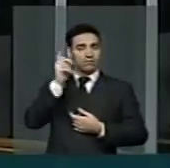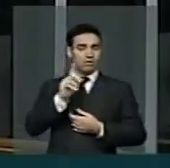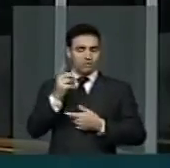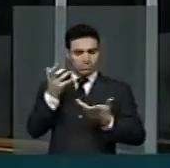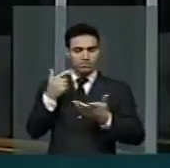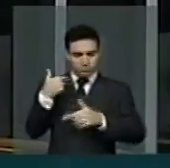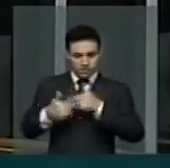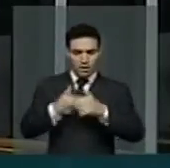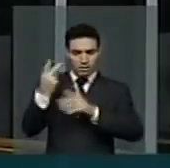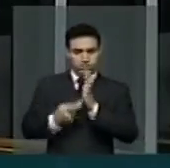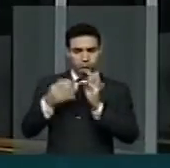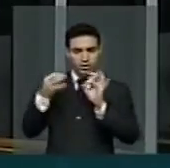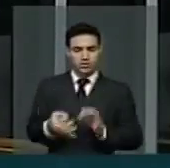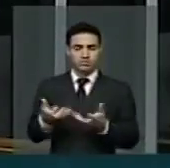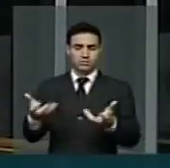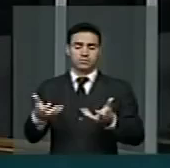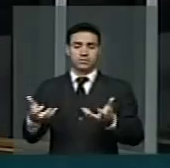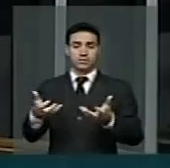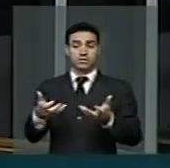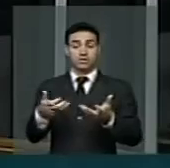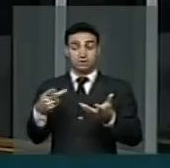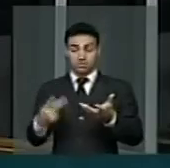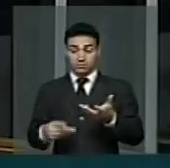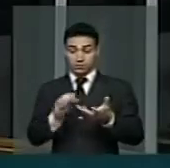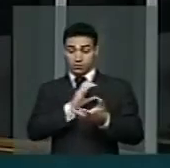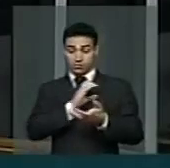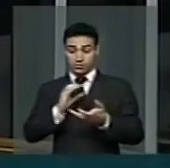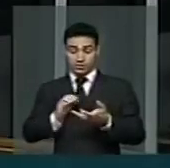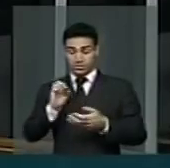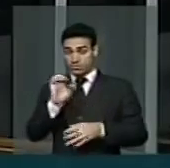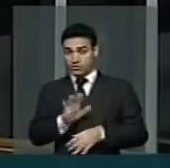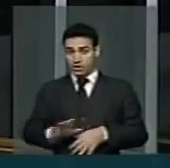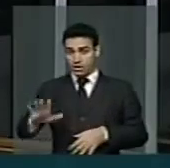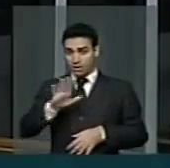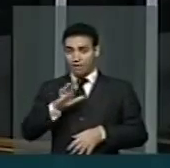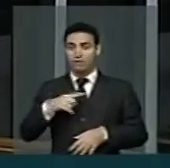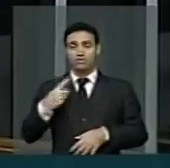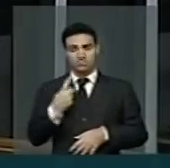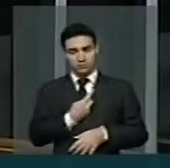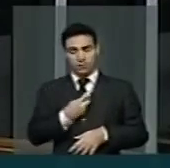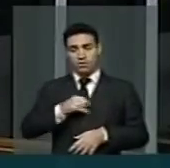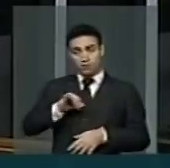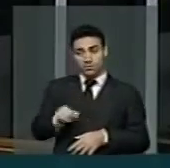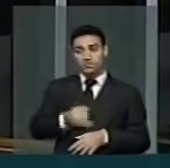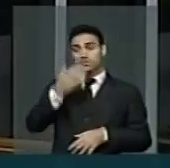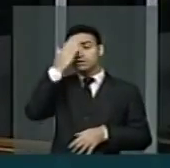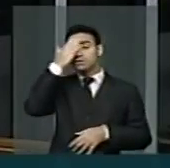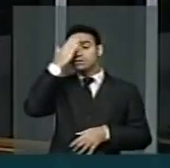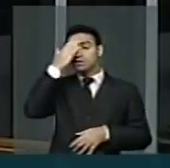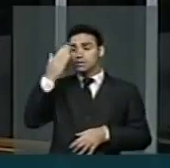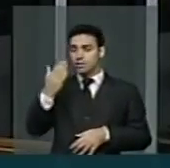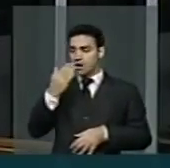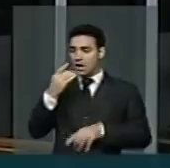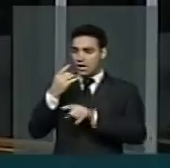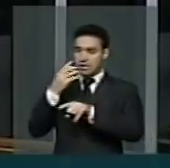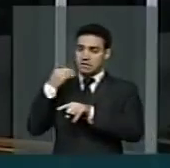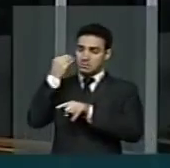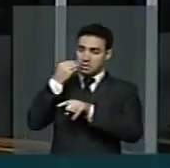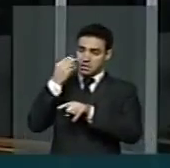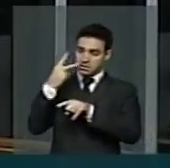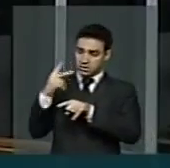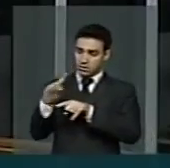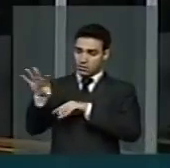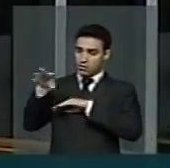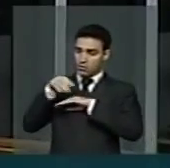geral, na realidade, é a oportunidade que temos de recolher as experiências, os ensinamentos,